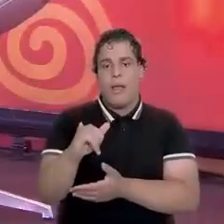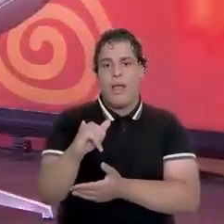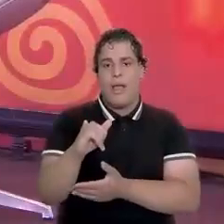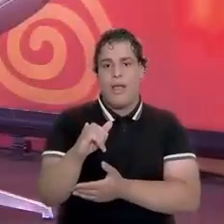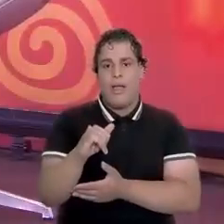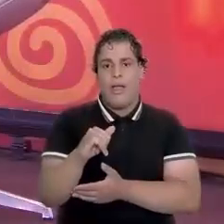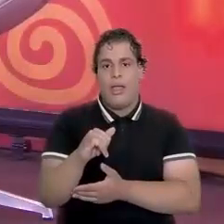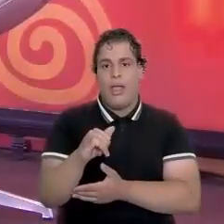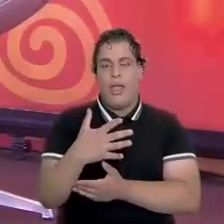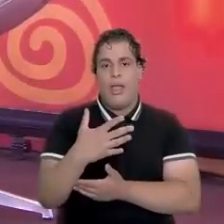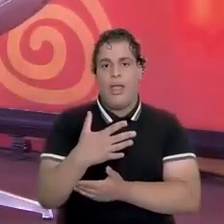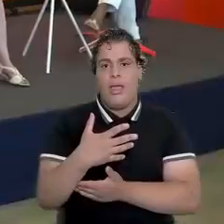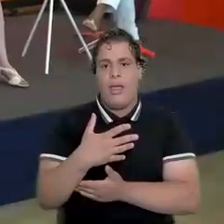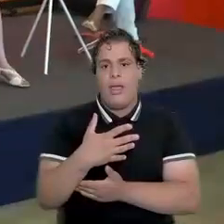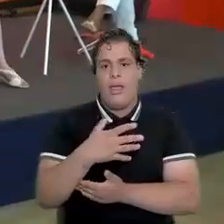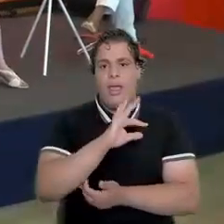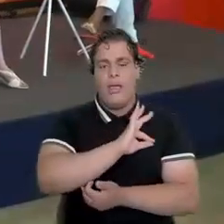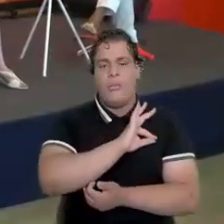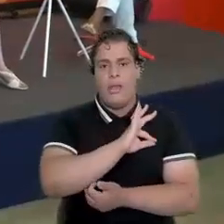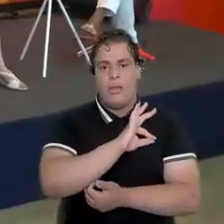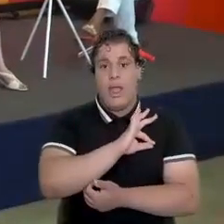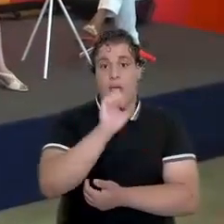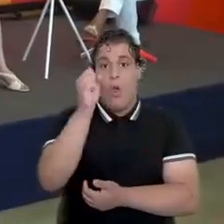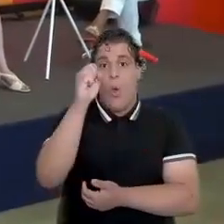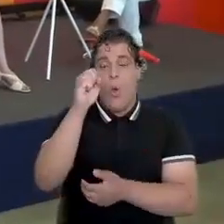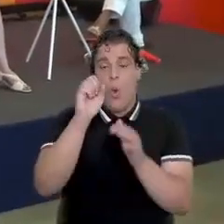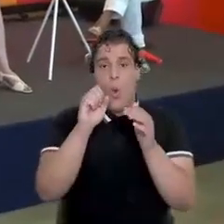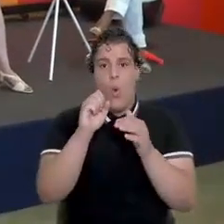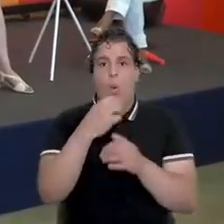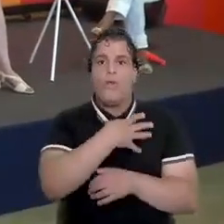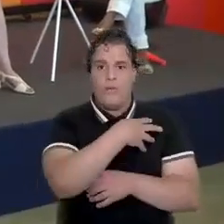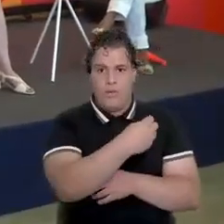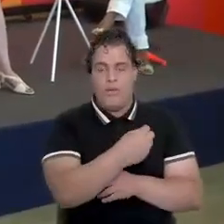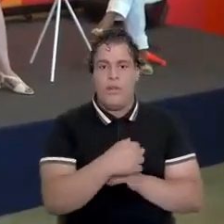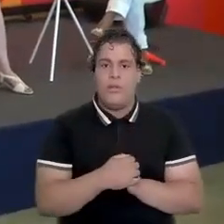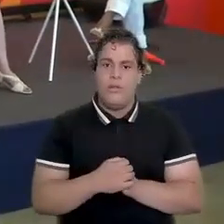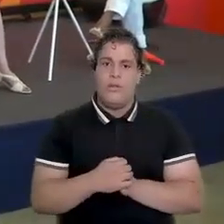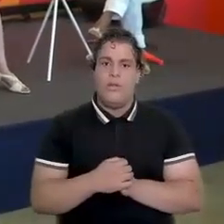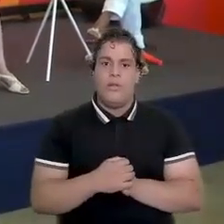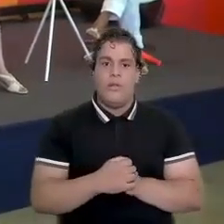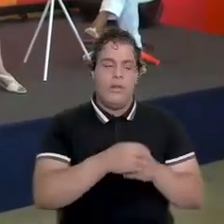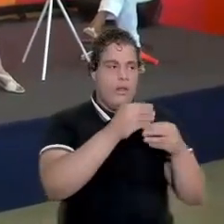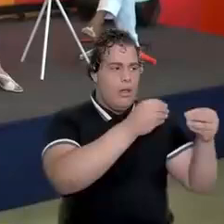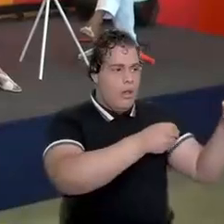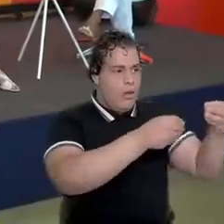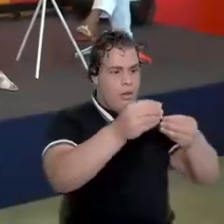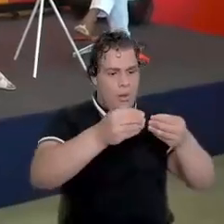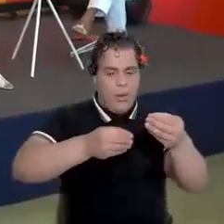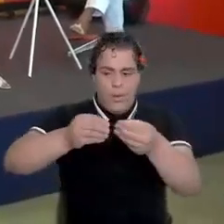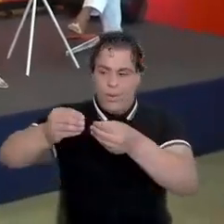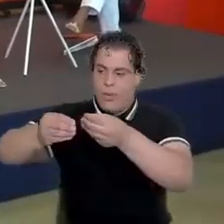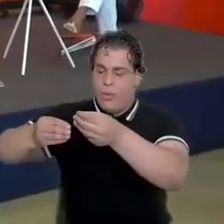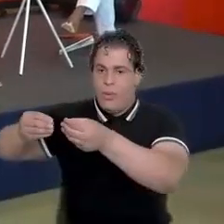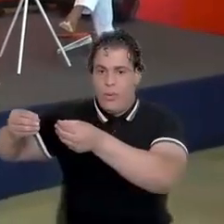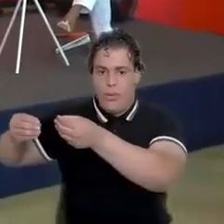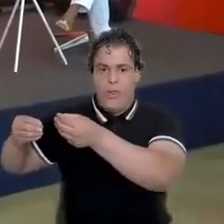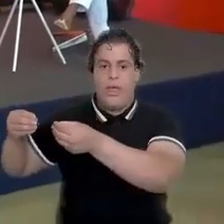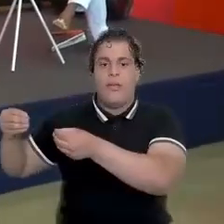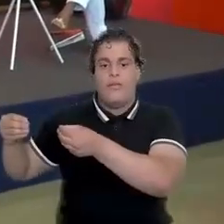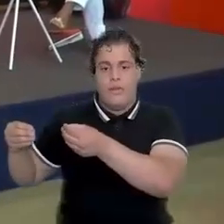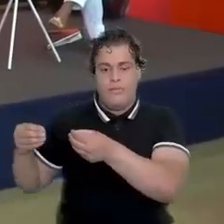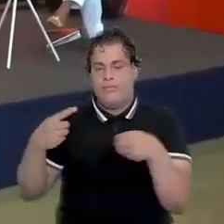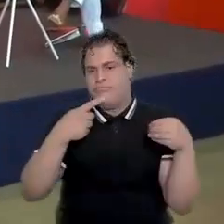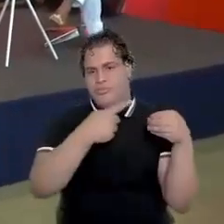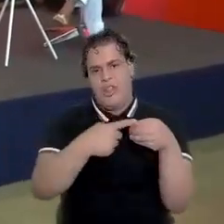era igual cigano. 6 meses na cidade, 1 ano em outra, e